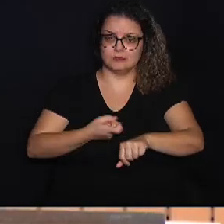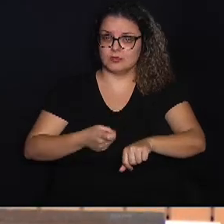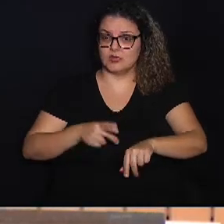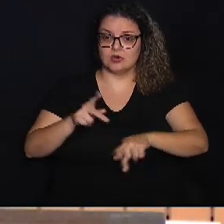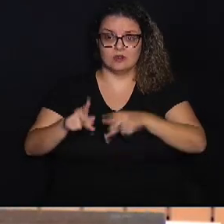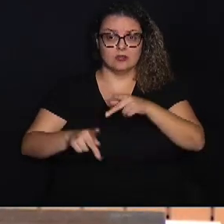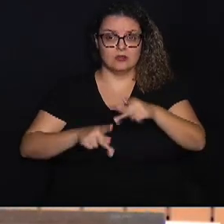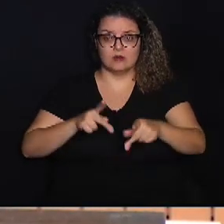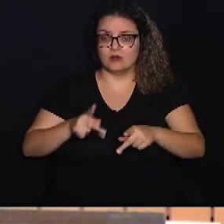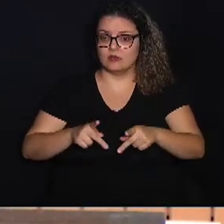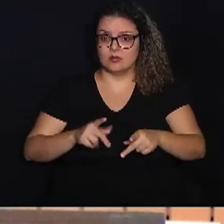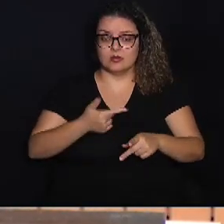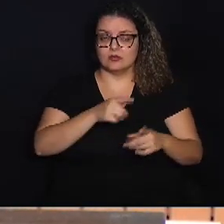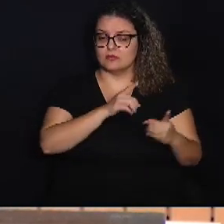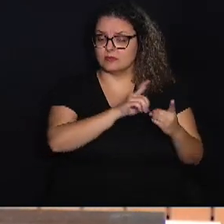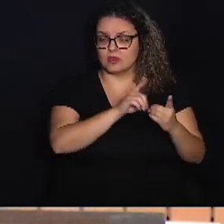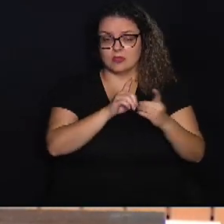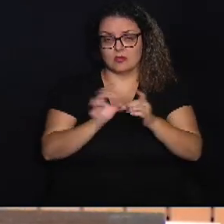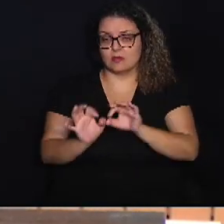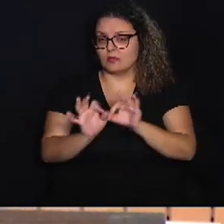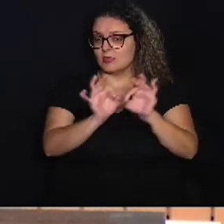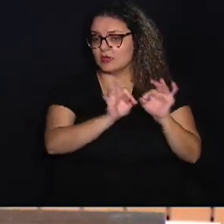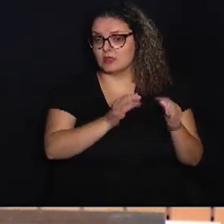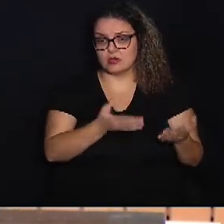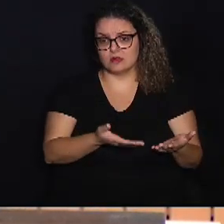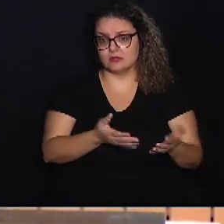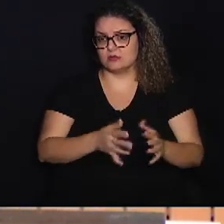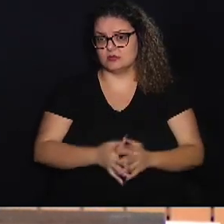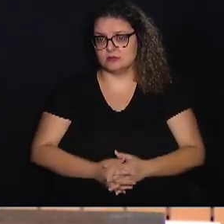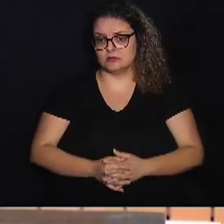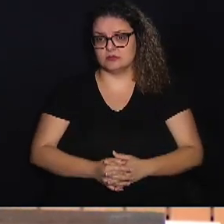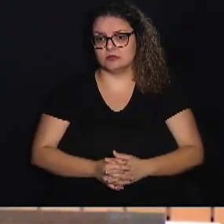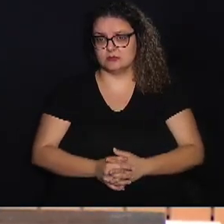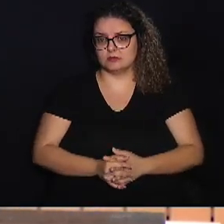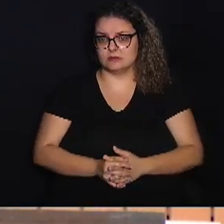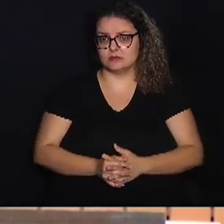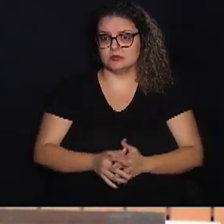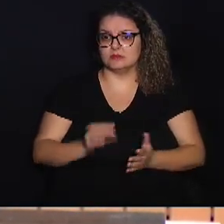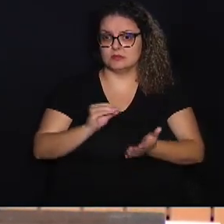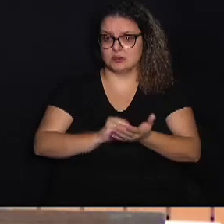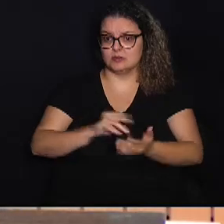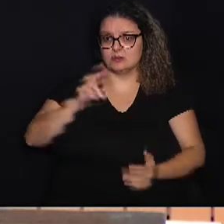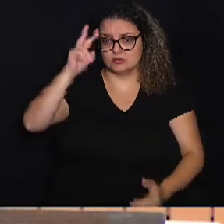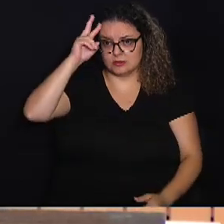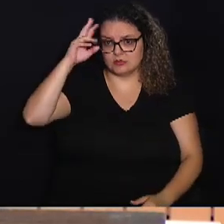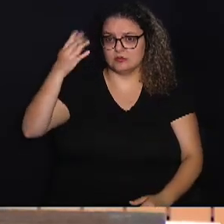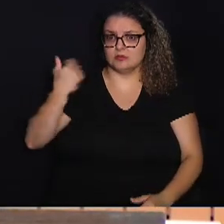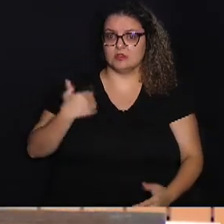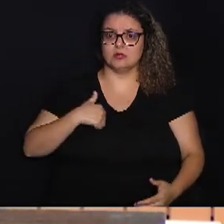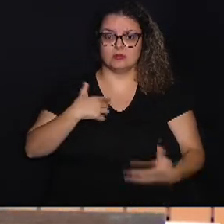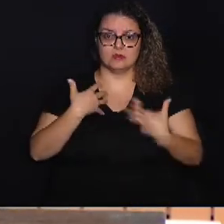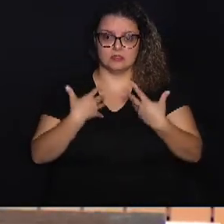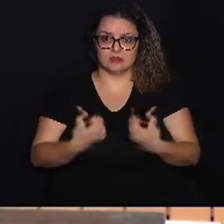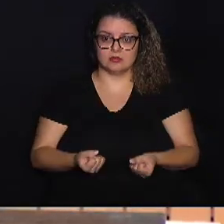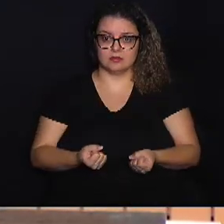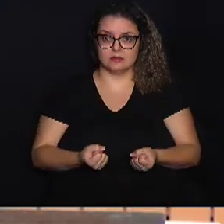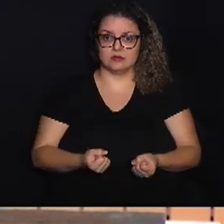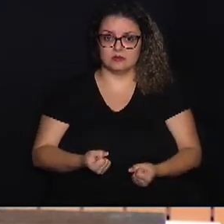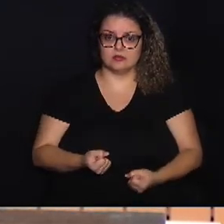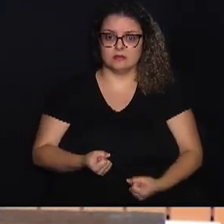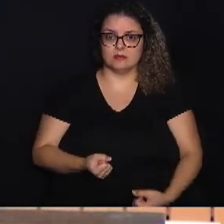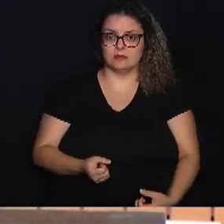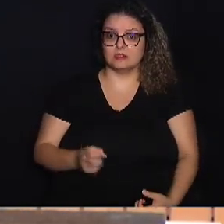vai ficar desassistida na última segunda-feira eu recebi